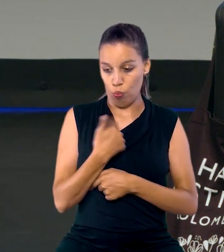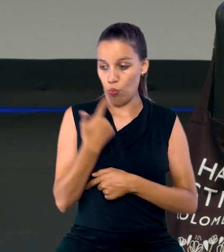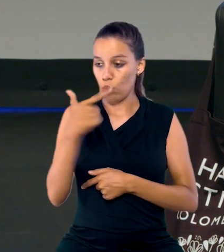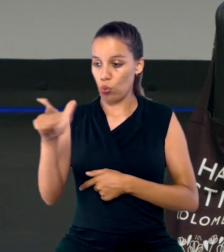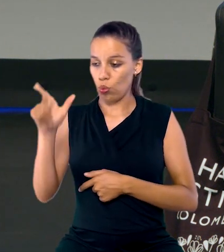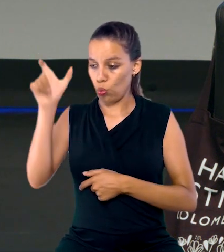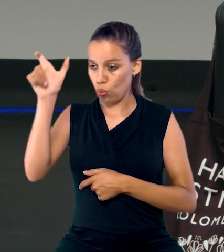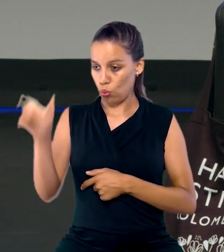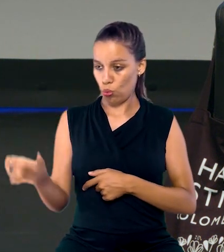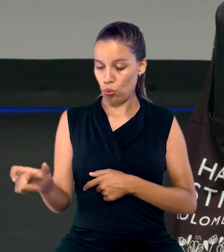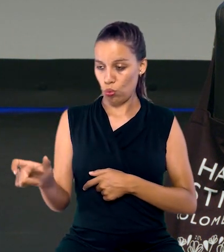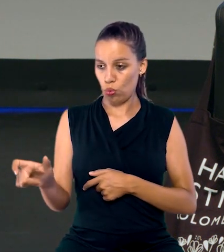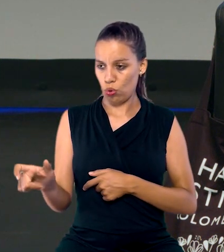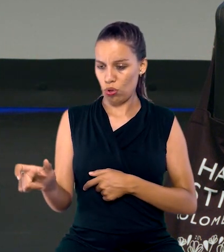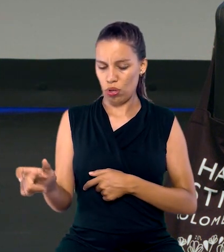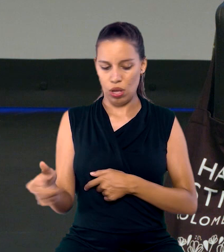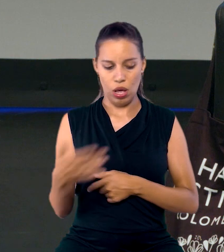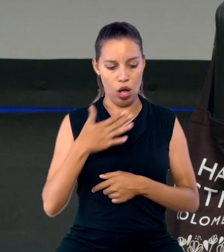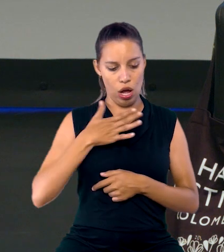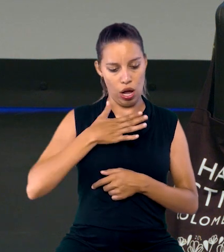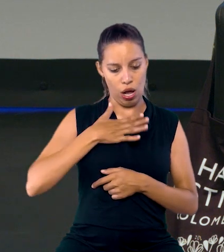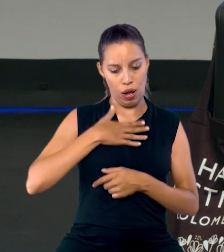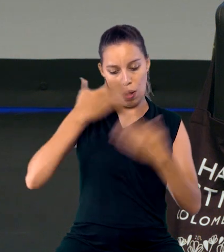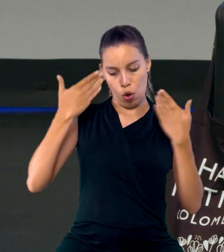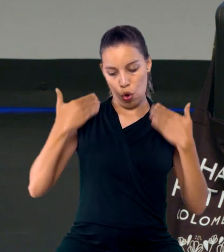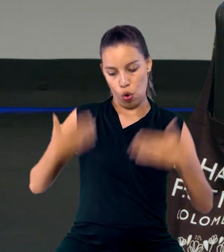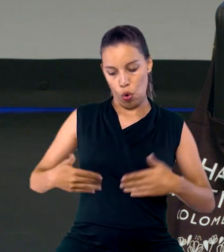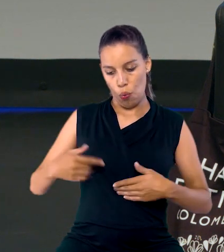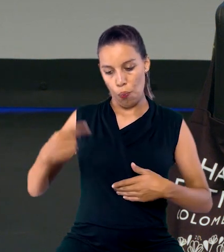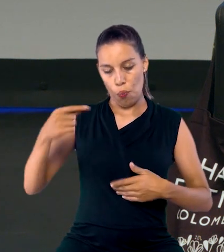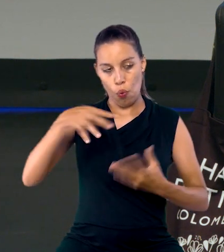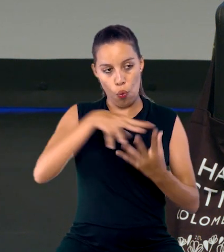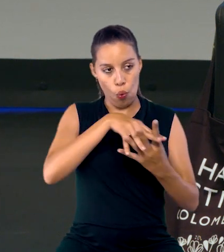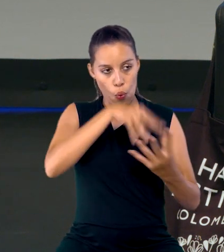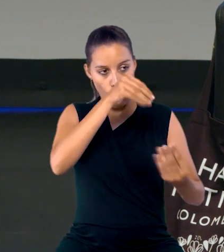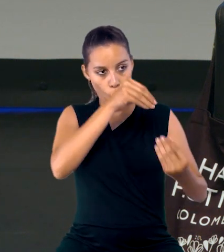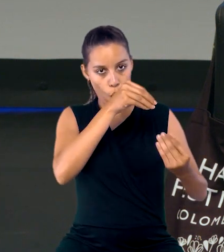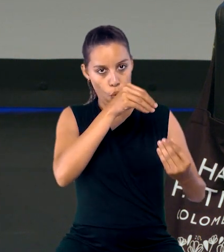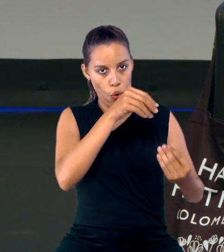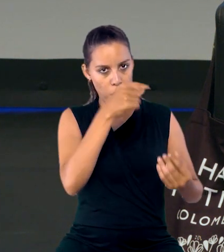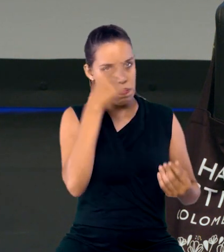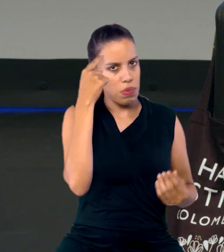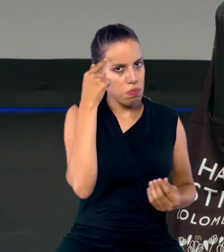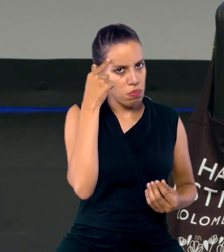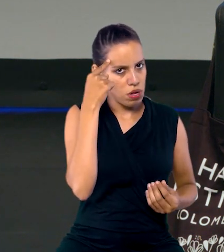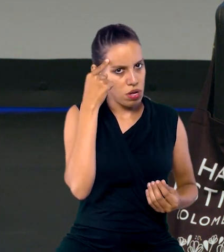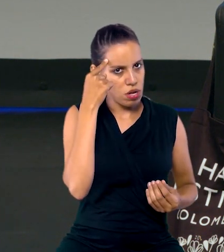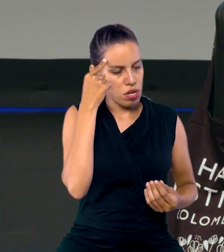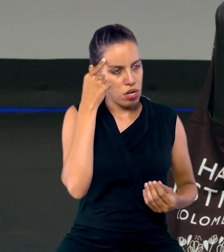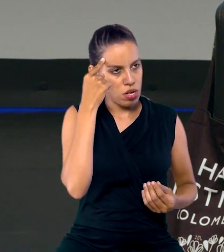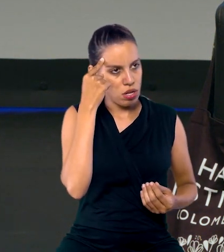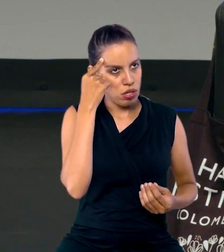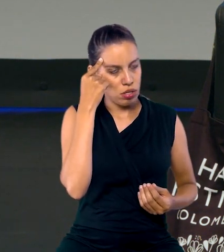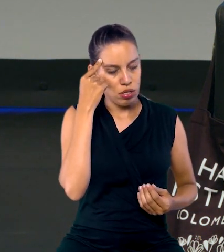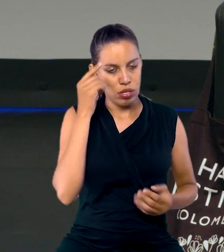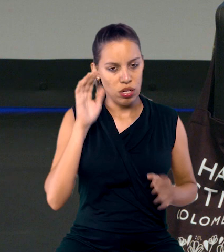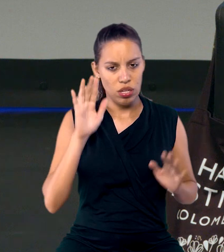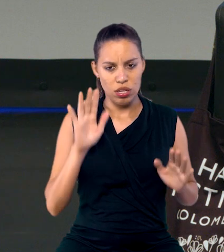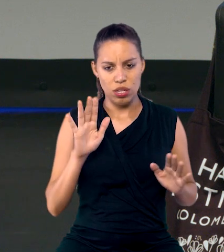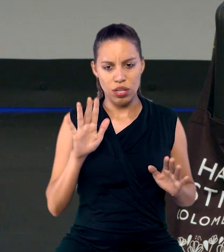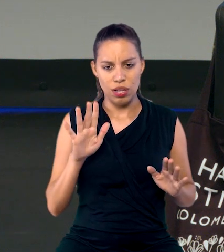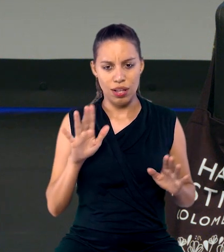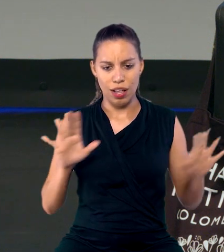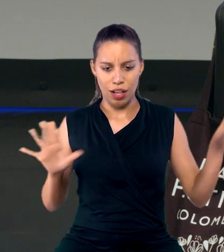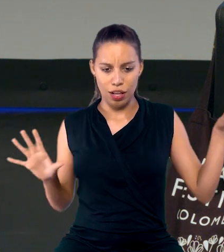né? O que é corpo, o que é alma, o que é mente, o que é pensamento, razão, emoção e tudo mais, né? E aí eu queria encerrar